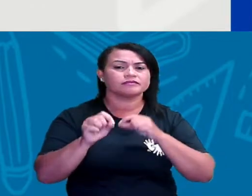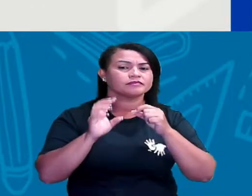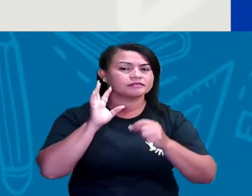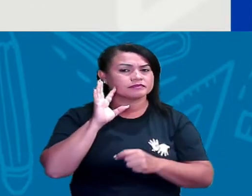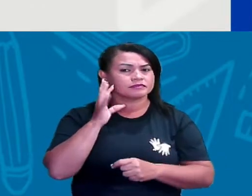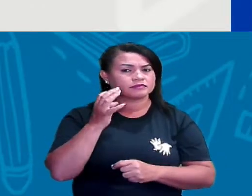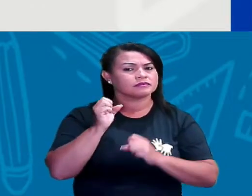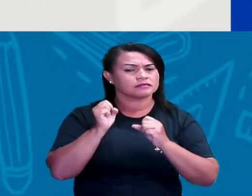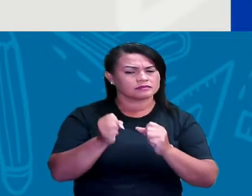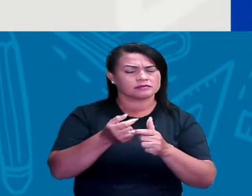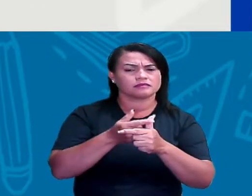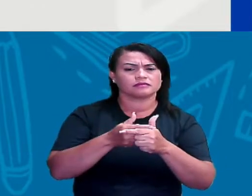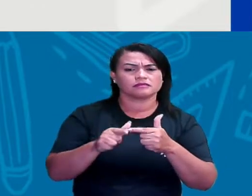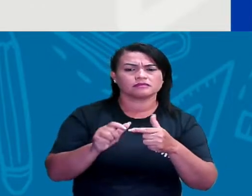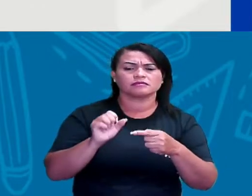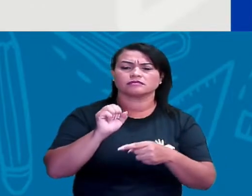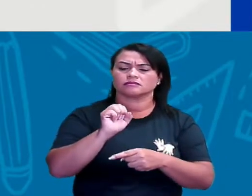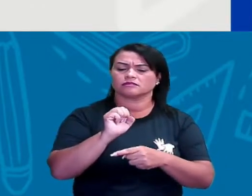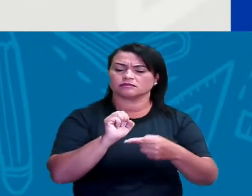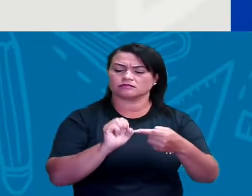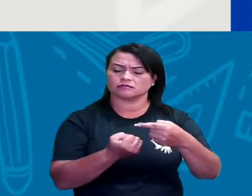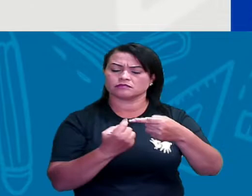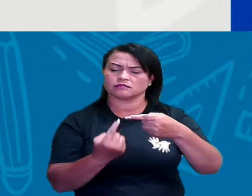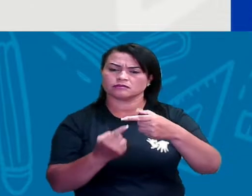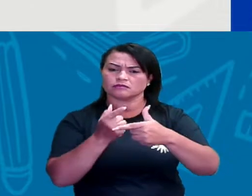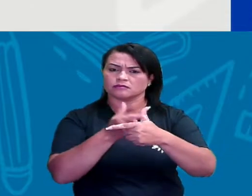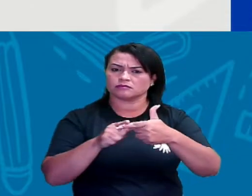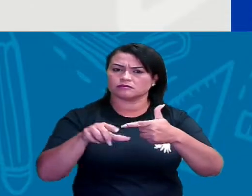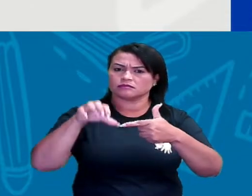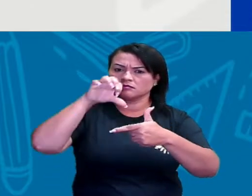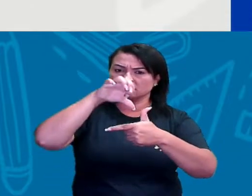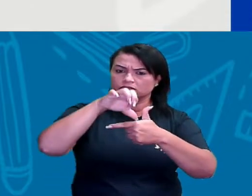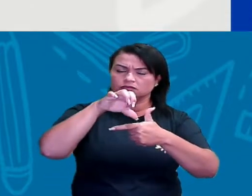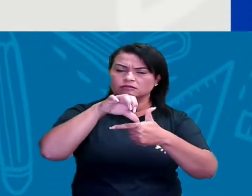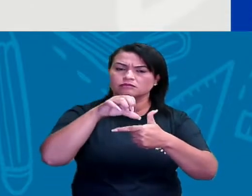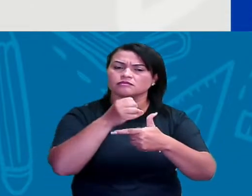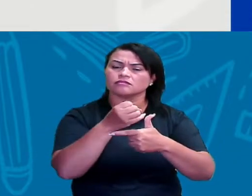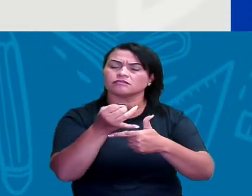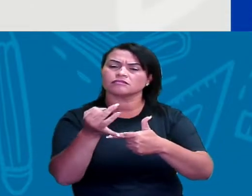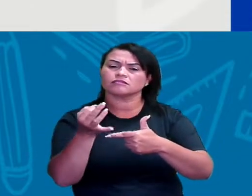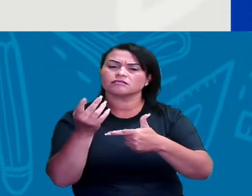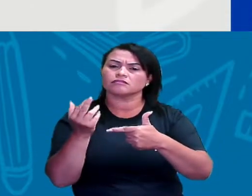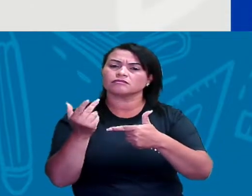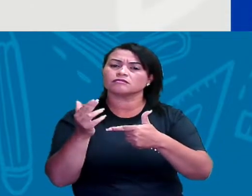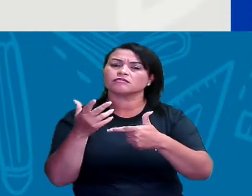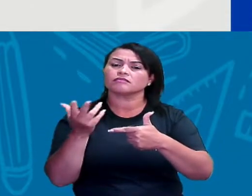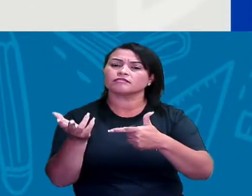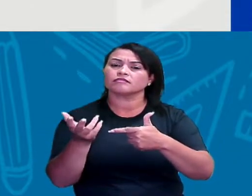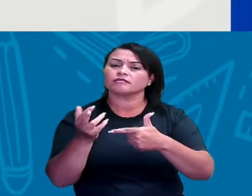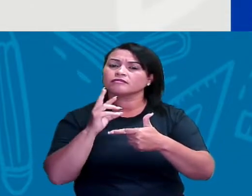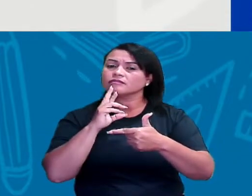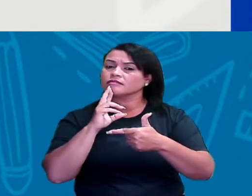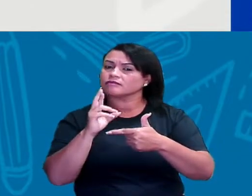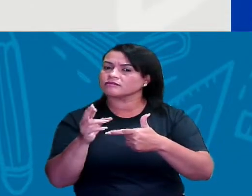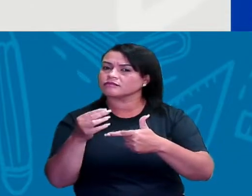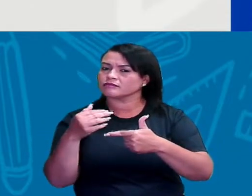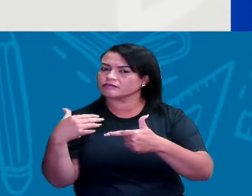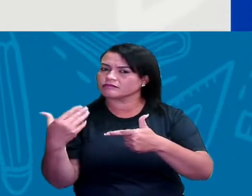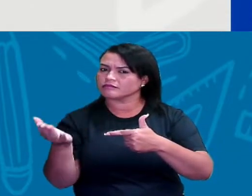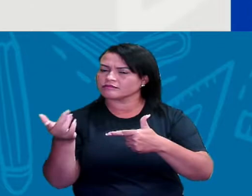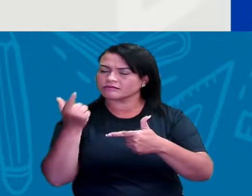acontecer? Eu posso dividir. 81 dividido para 9 é igual a quanto? A 9. Então, ó, aqui,